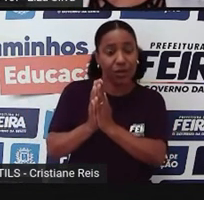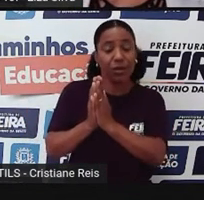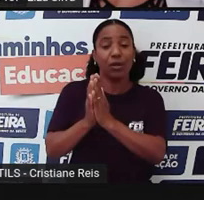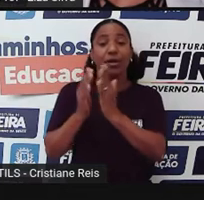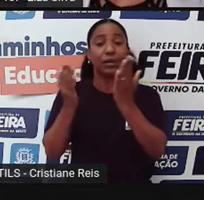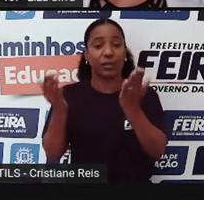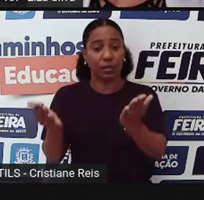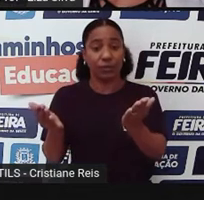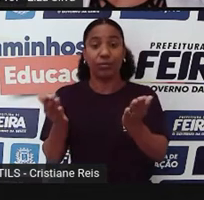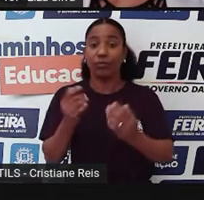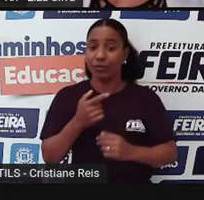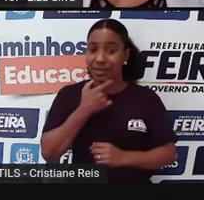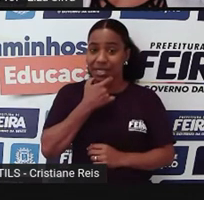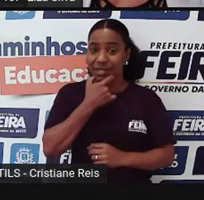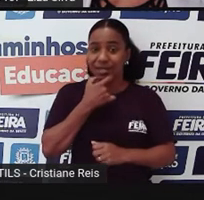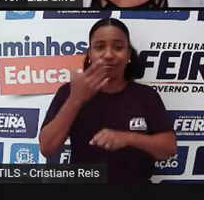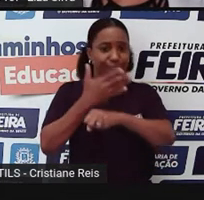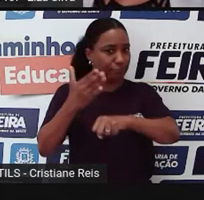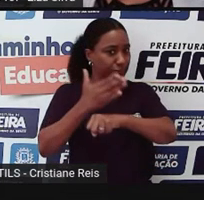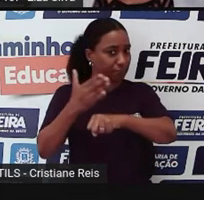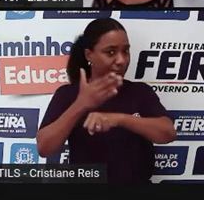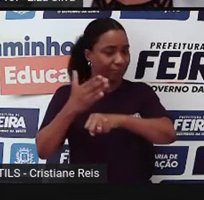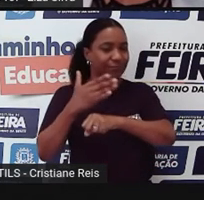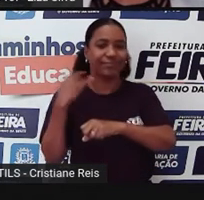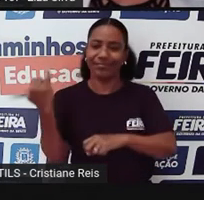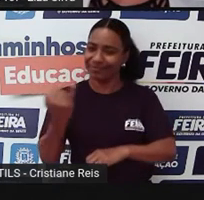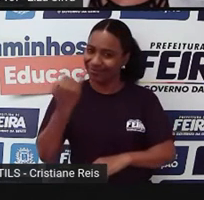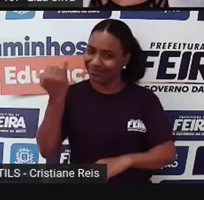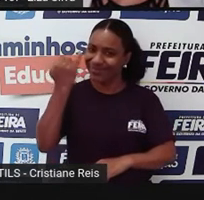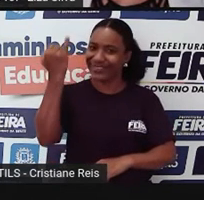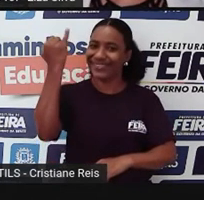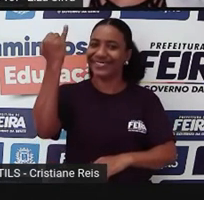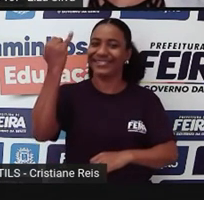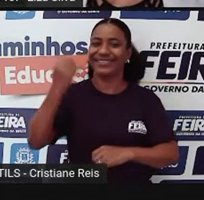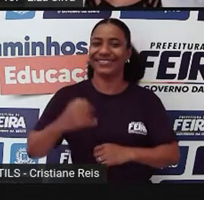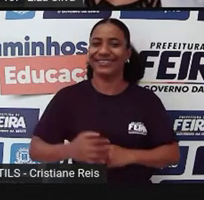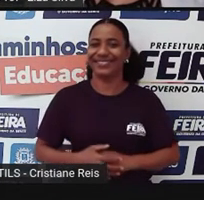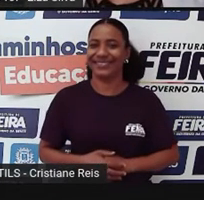o seu inglês durante a aula ou Excel